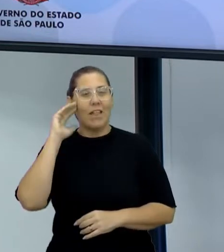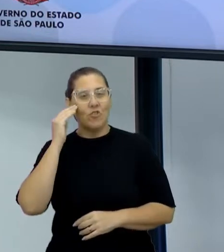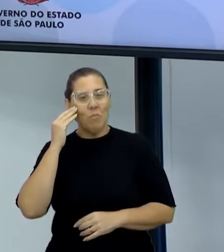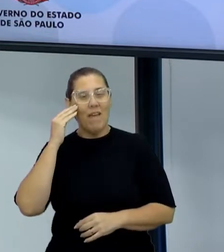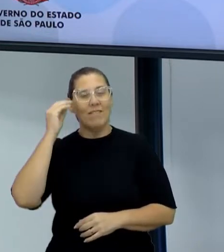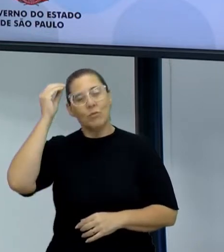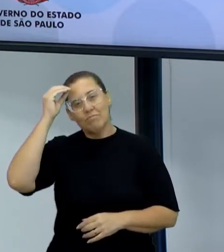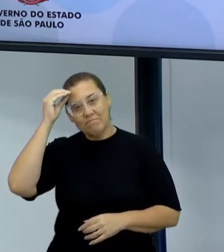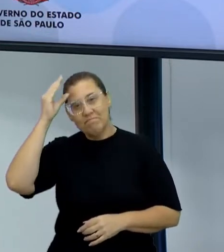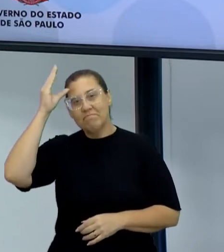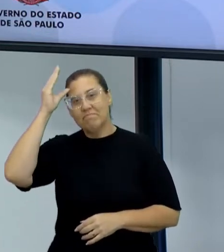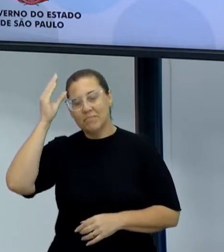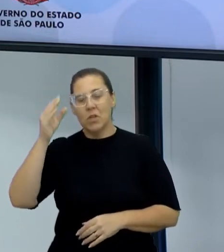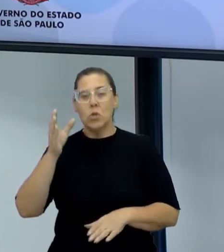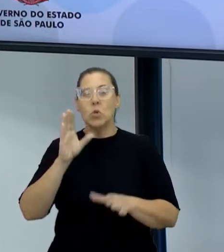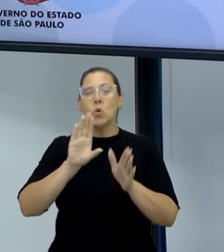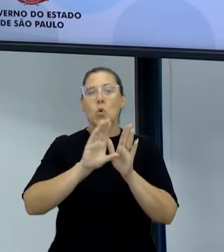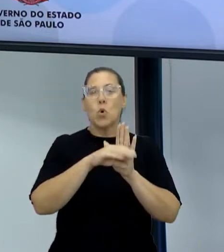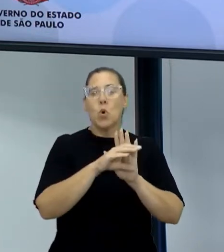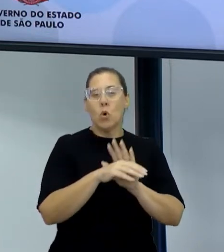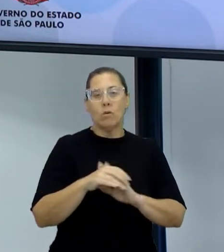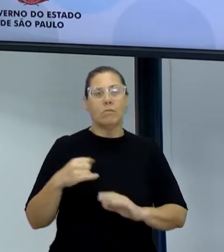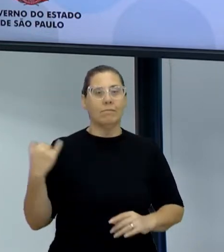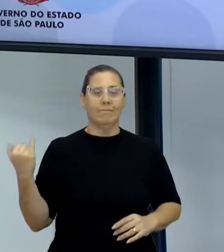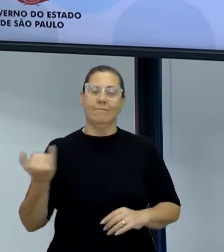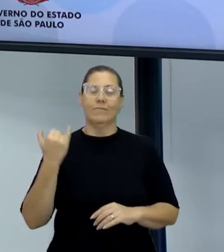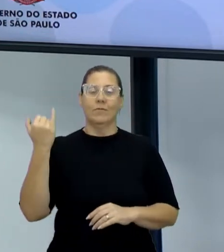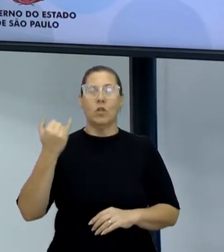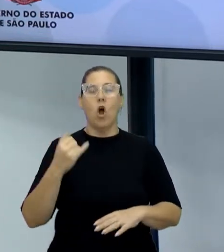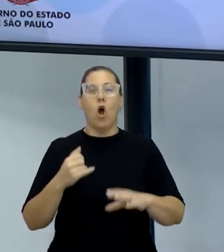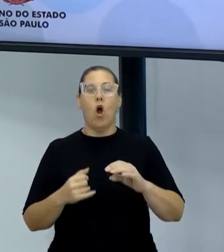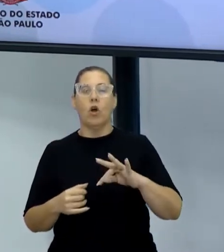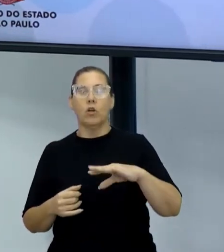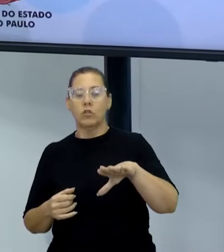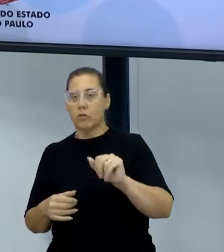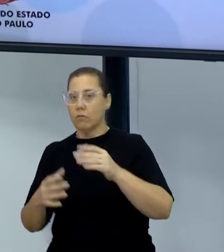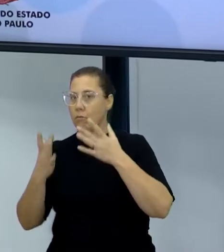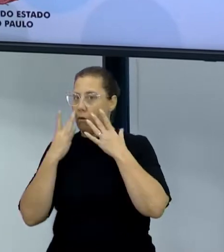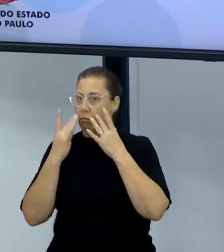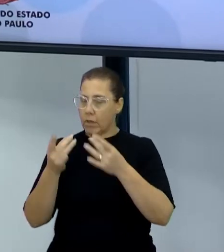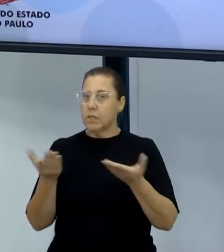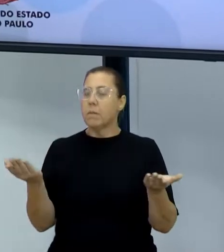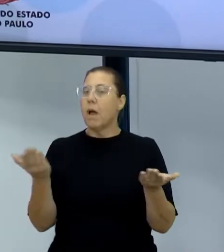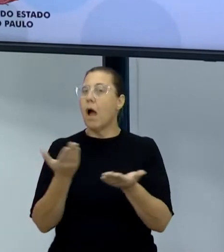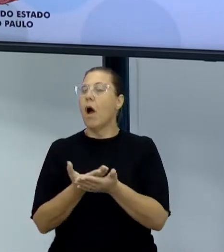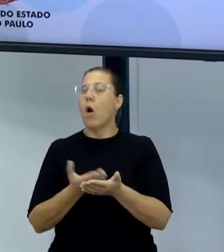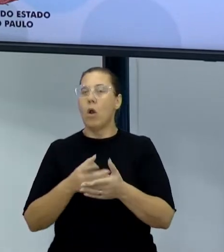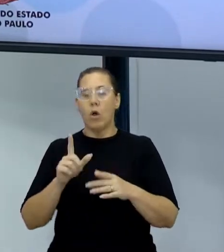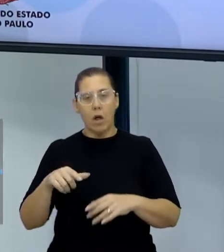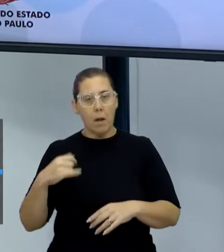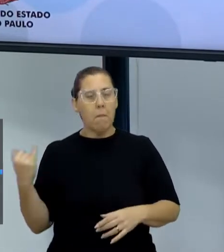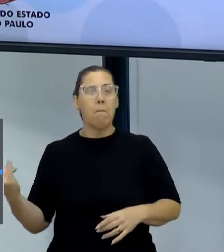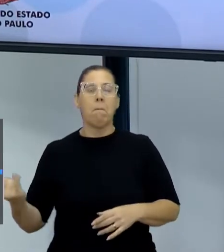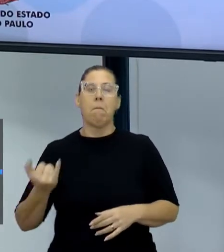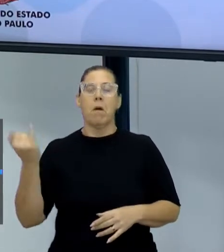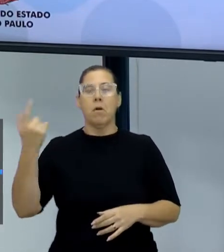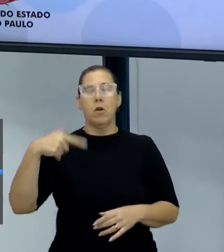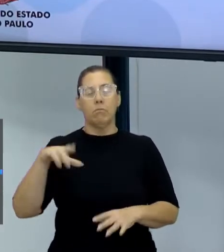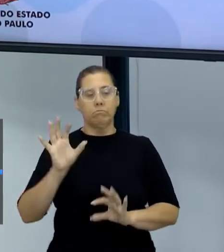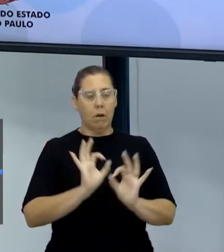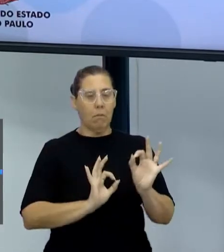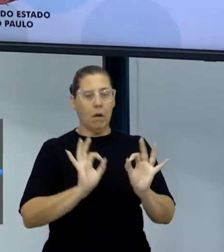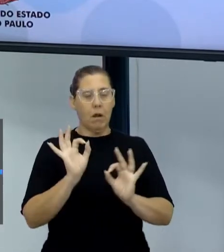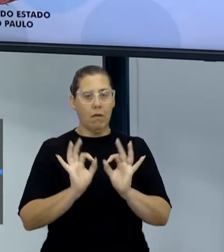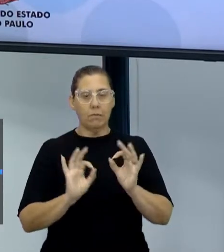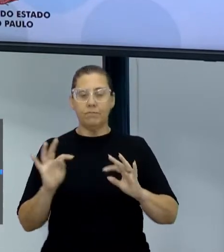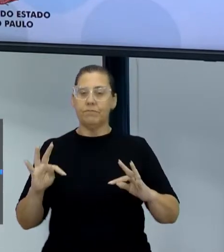estudos, trazendo um pouquinho dos conceitos fundamentais aí de ótica. Fica atento aí que essa aula é super importante para a gente construir